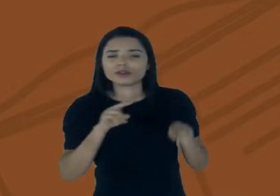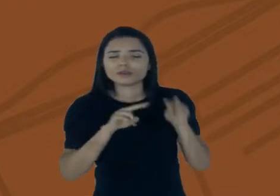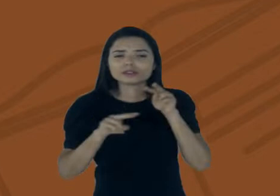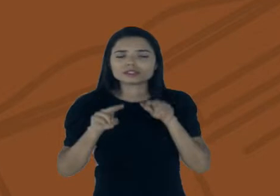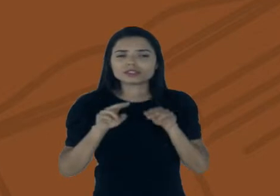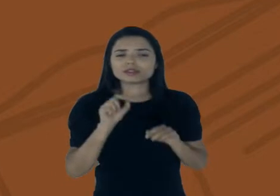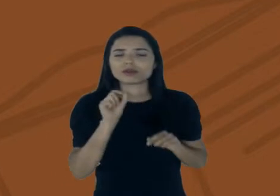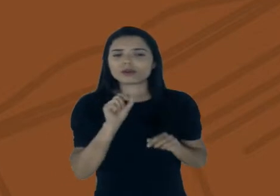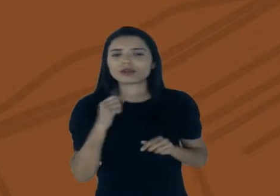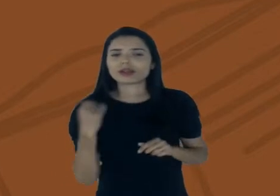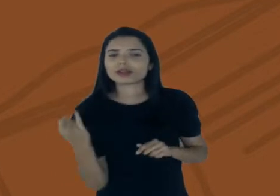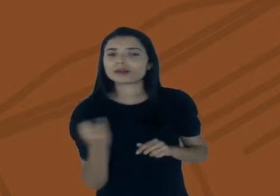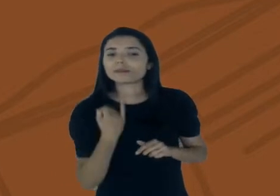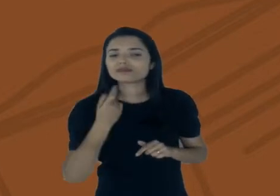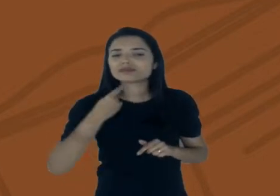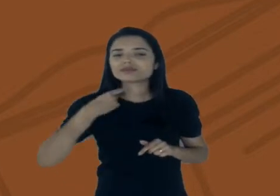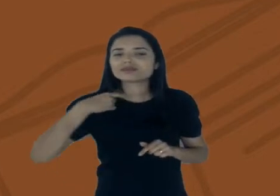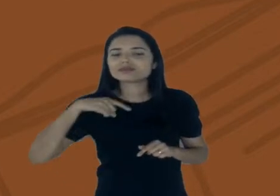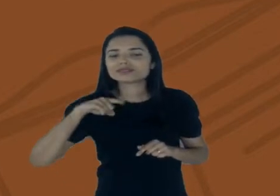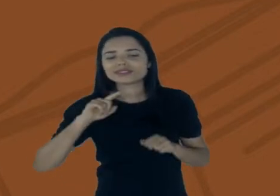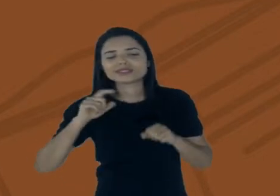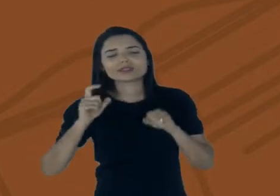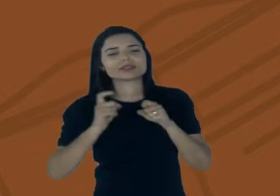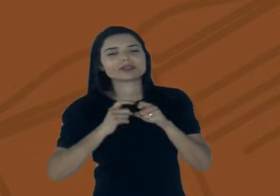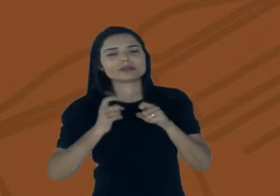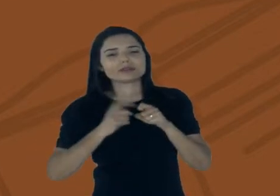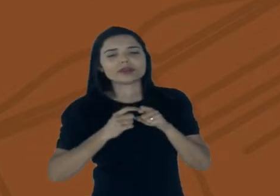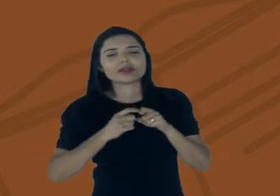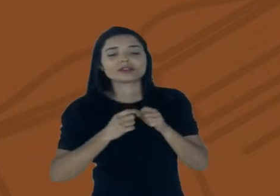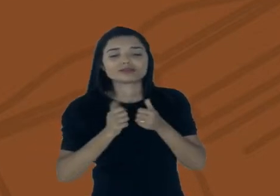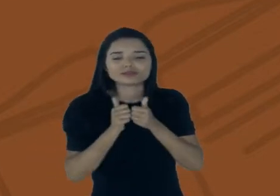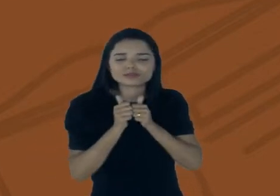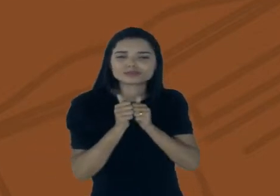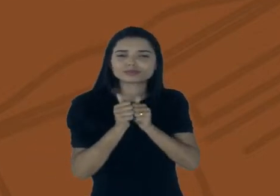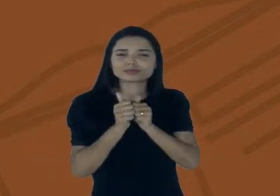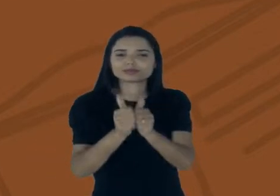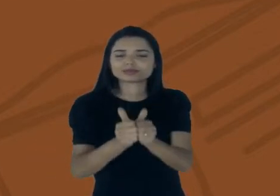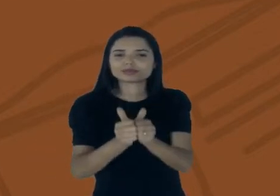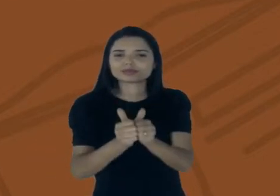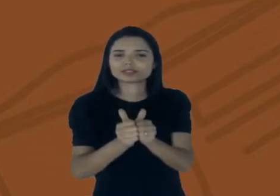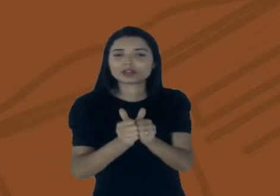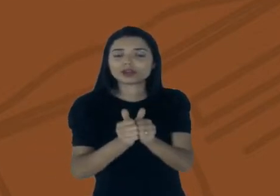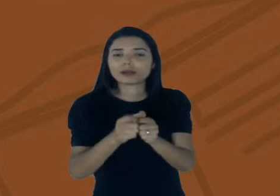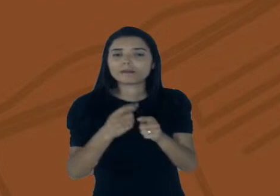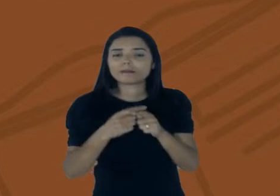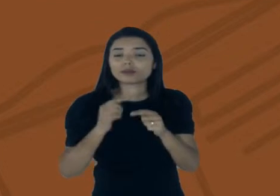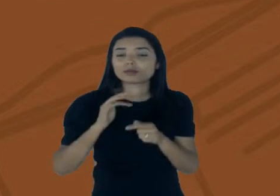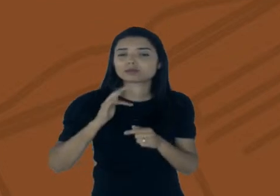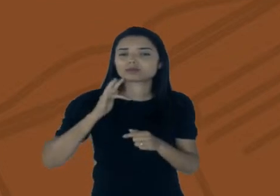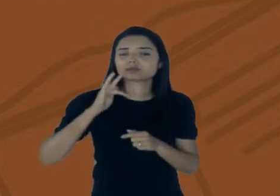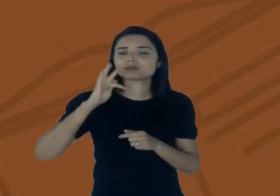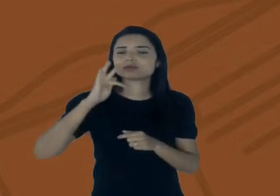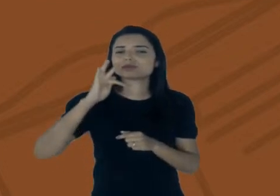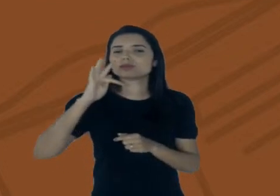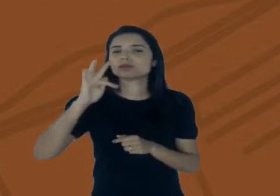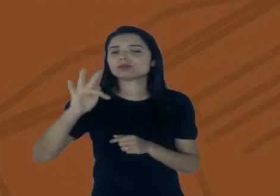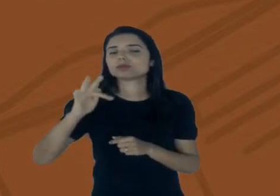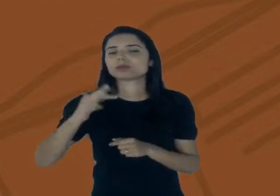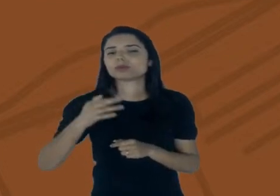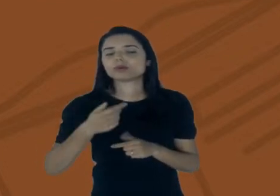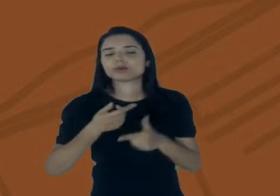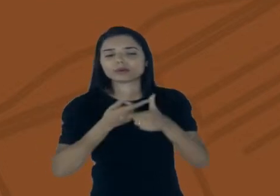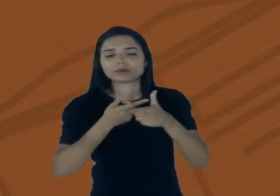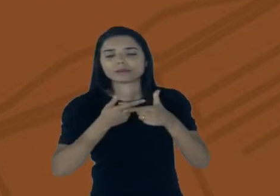importante a gente ir sempre para o médico, para a gente ter esse acompanhamento, para que lá na frente a gente não seja acometido por uma